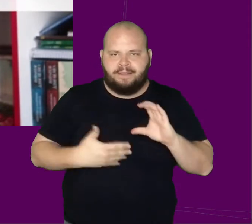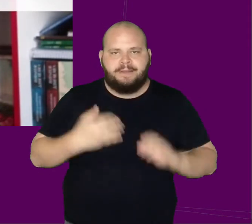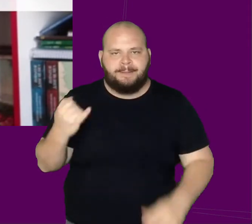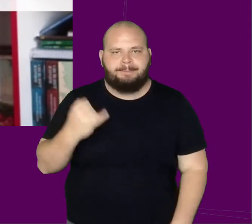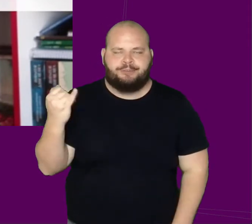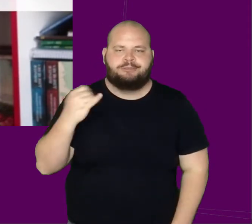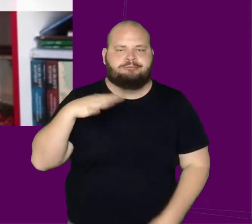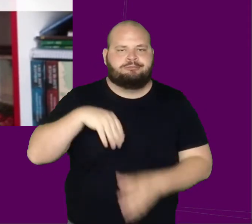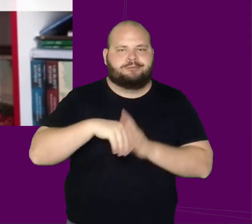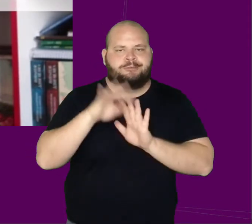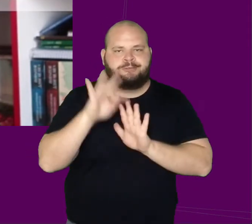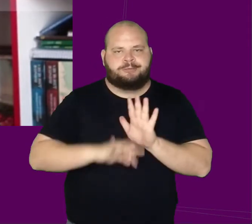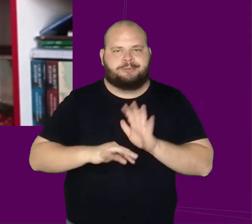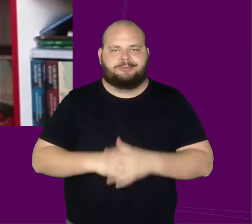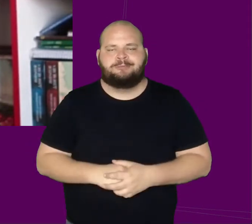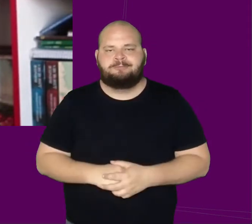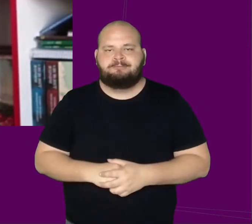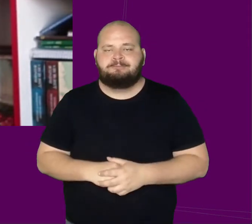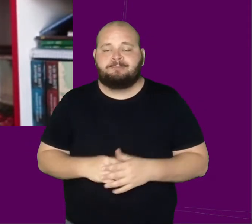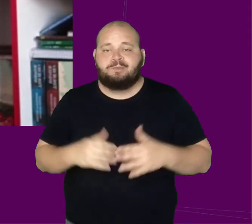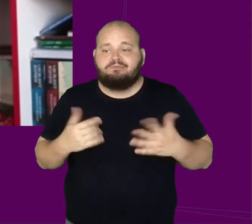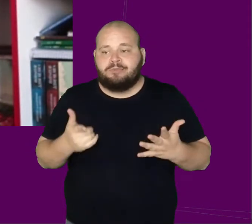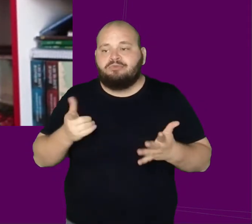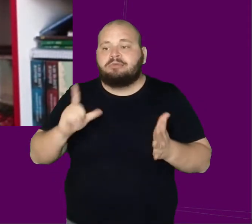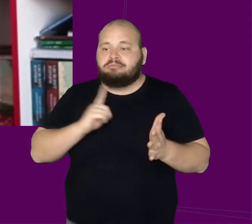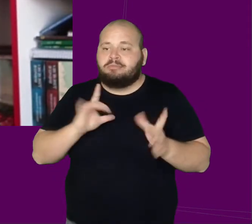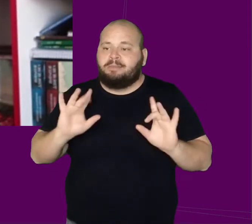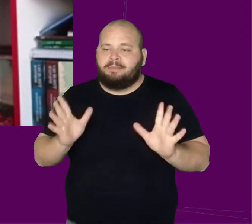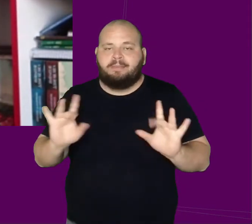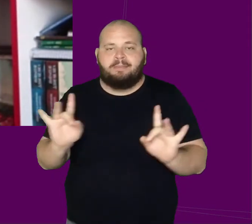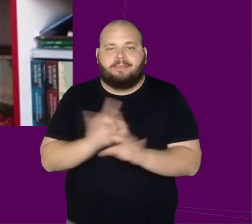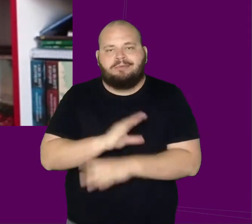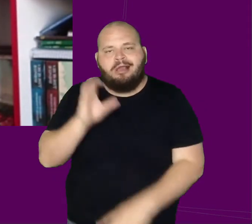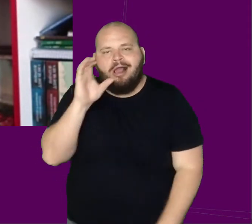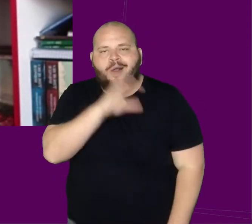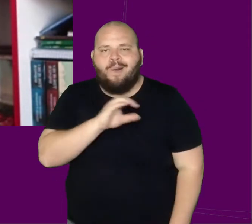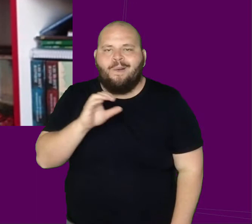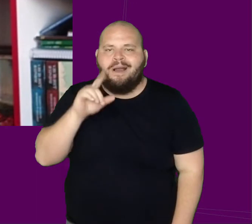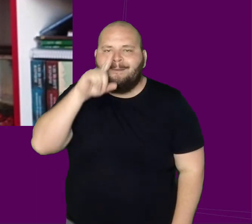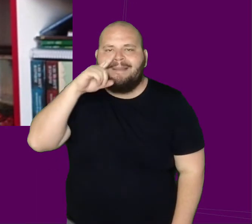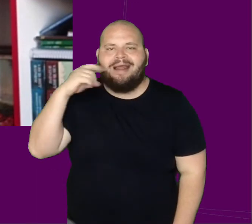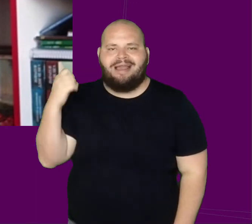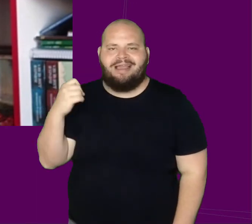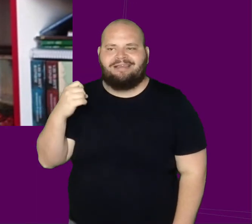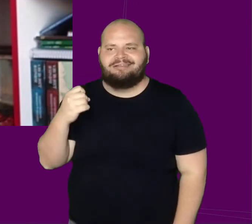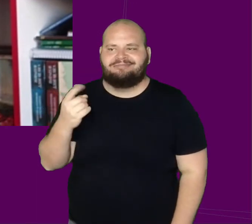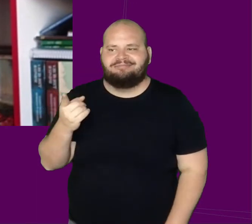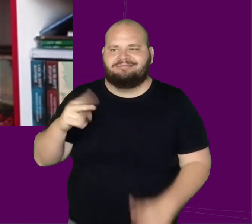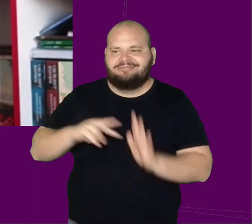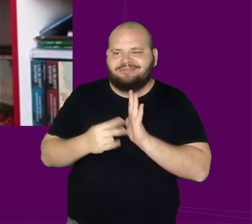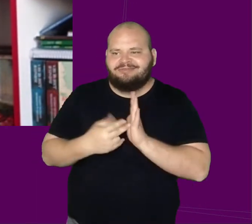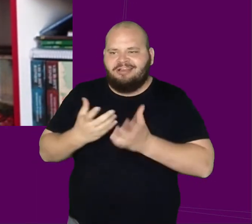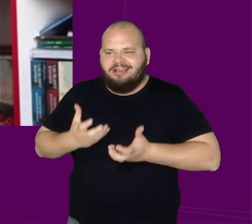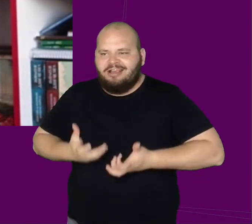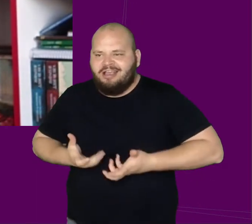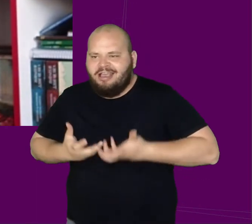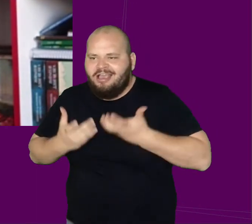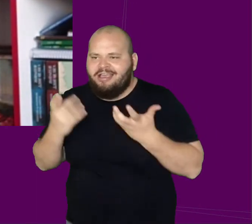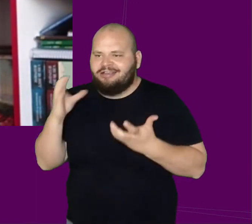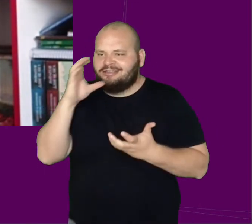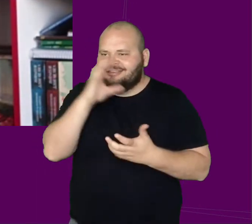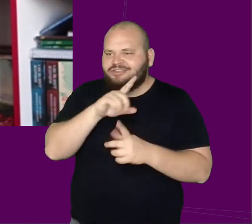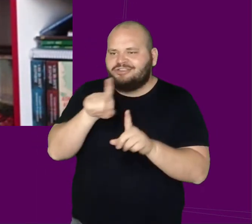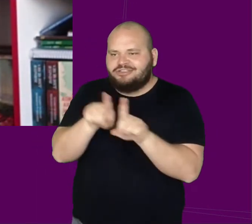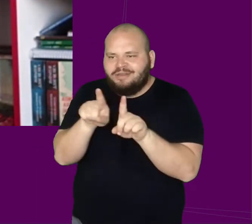aspectos importantes do poema dela. Então aqui a gente tem já o calor amarelo, né? Esses dois sentidos, o quente e o